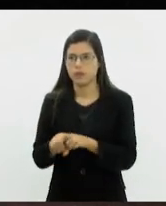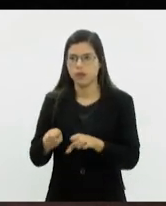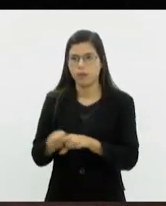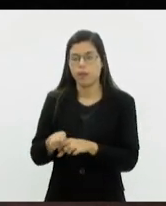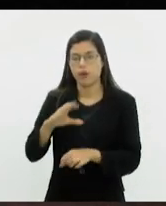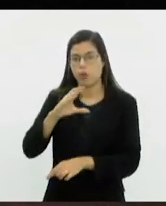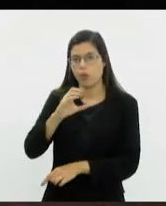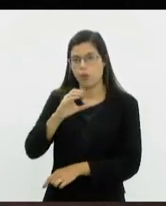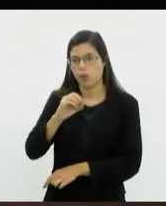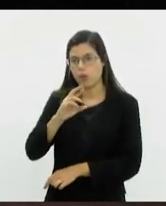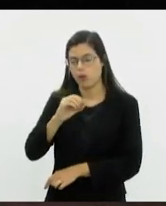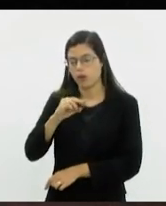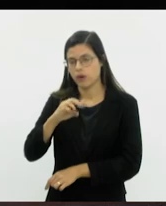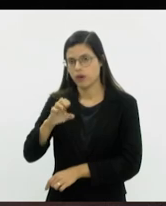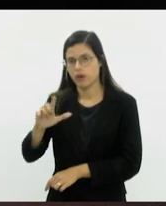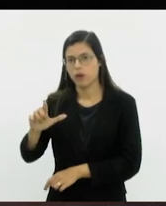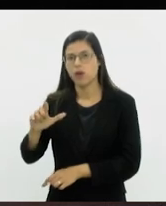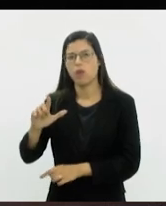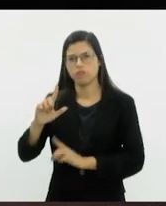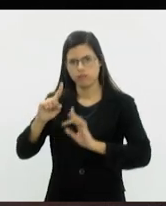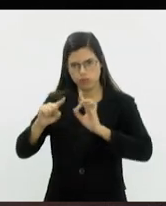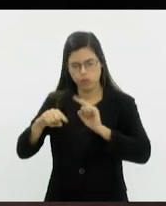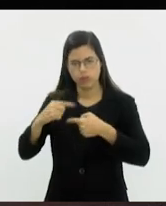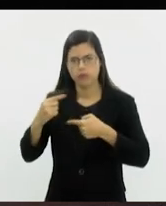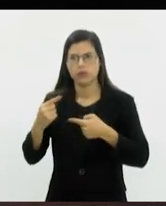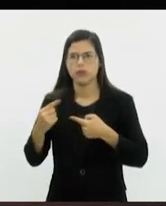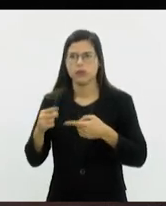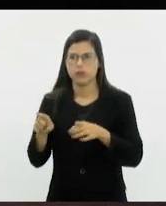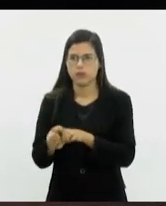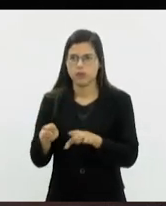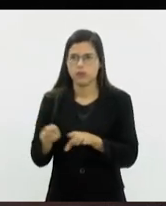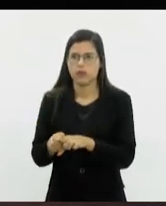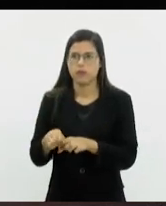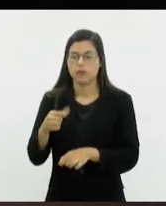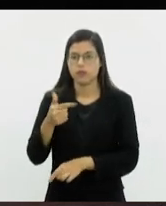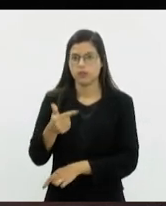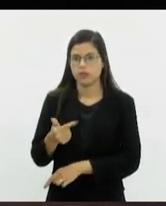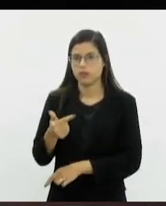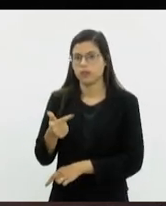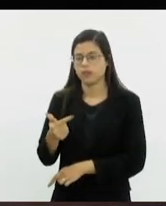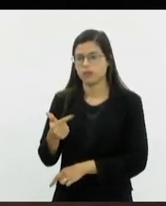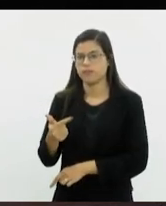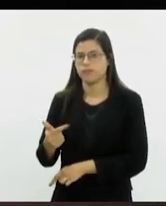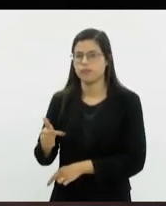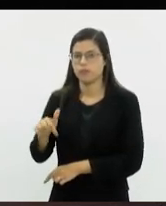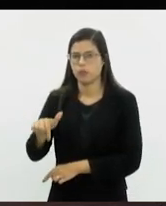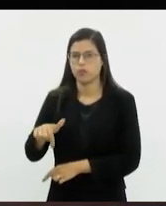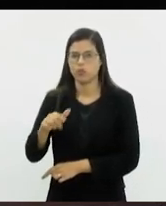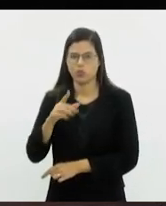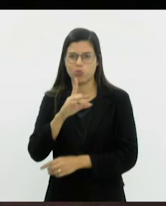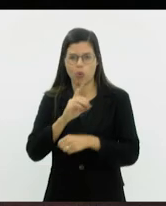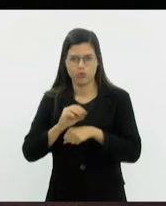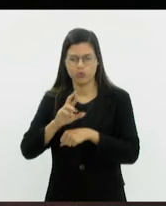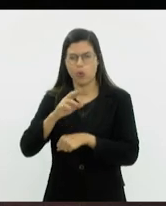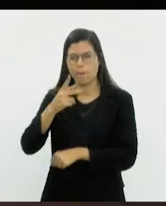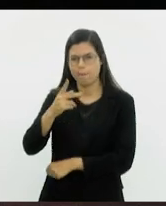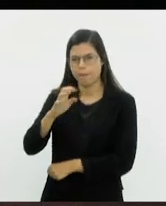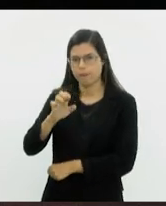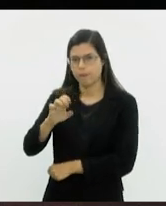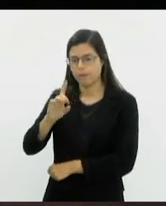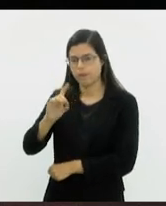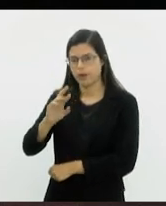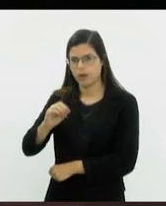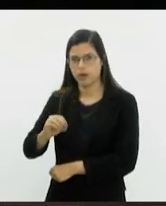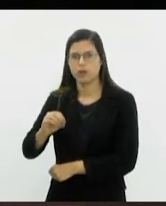promovido agora, o nosso delegado da 123ª DP, doutor Pedro Emílio, e toda a sua equipe.